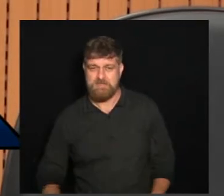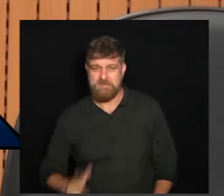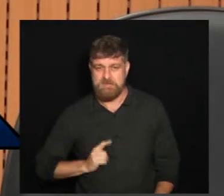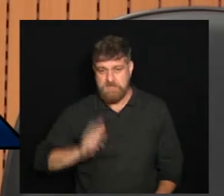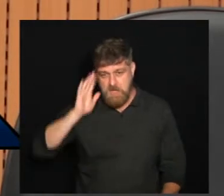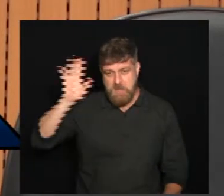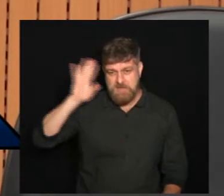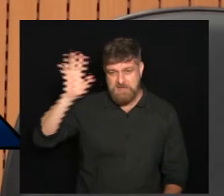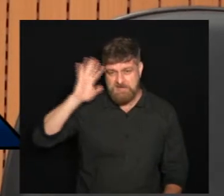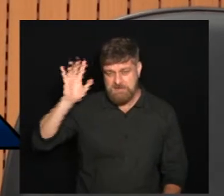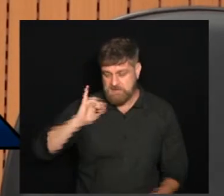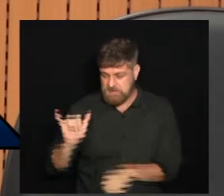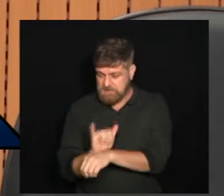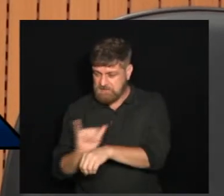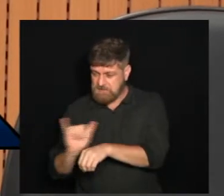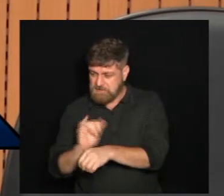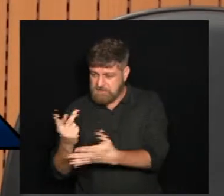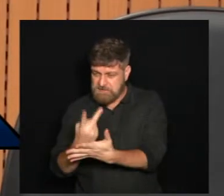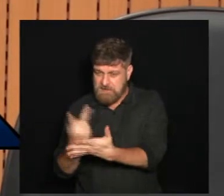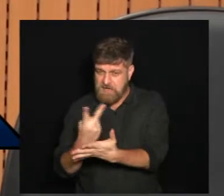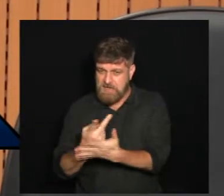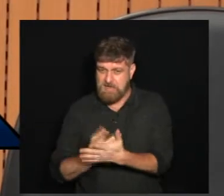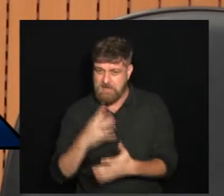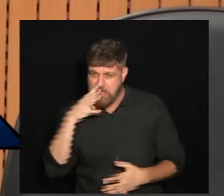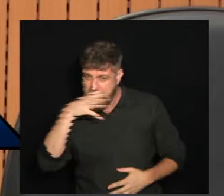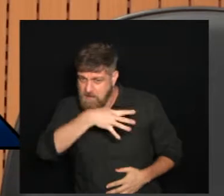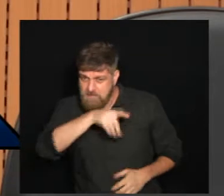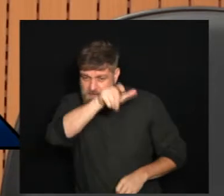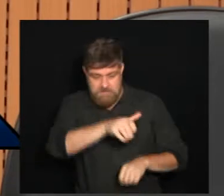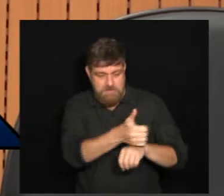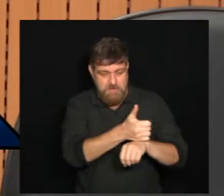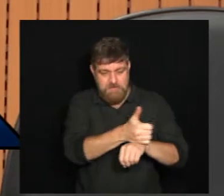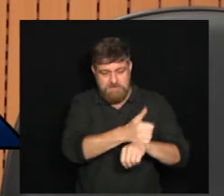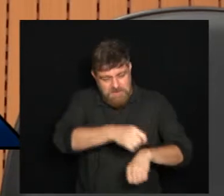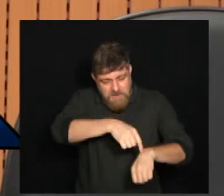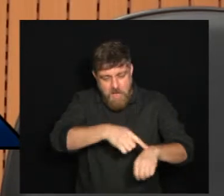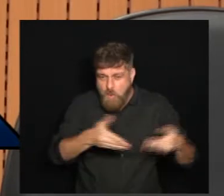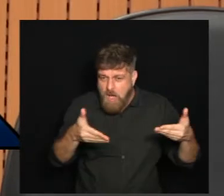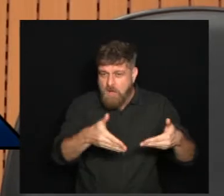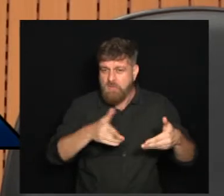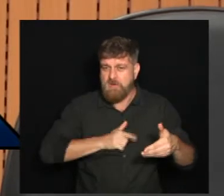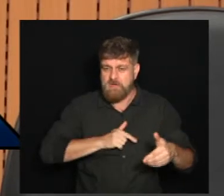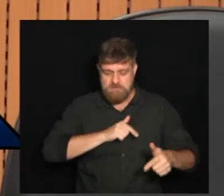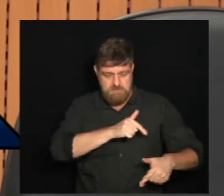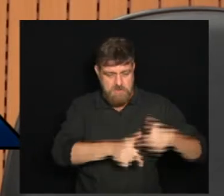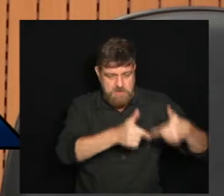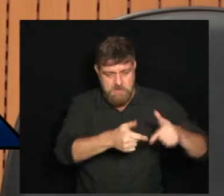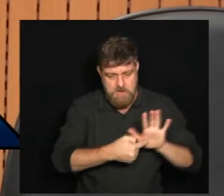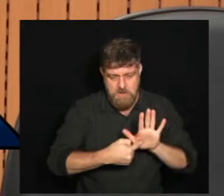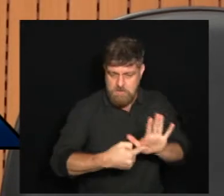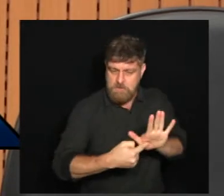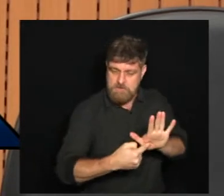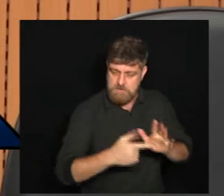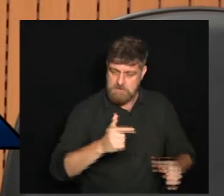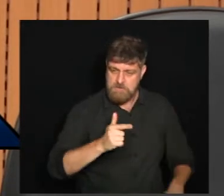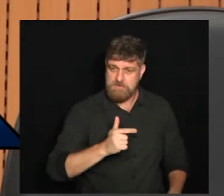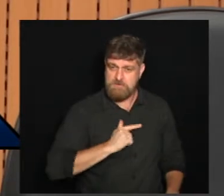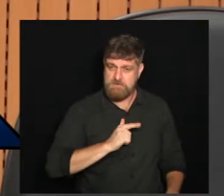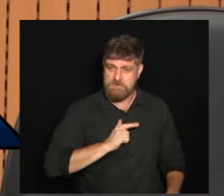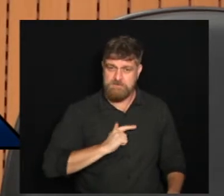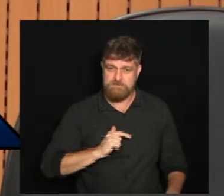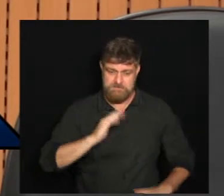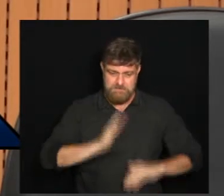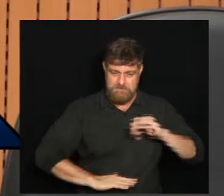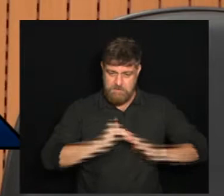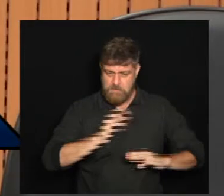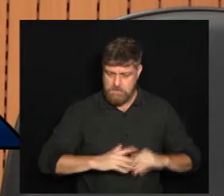teorias de conspiração que difamam profissionais que, neste momento, mais do que exercer a profissão, demonstram atuar em um